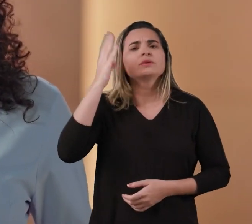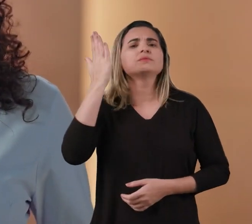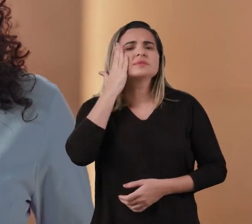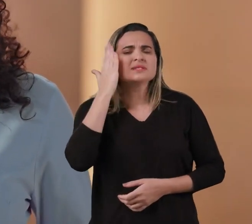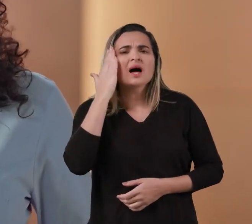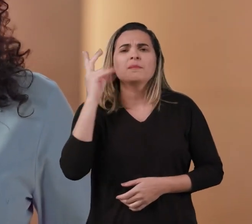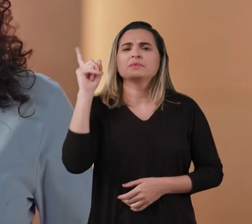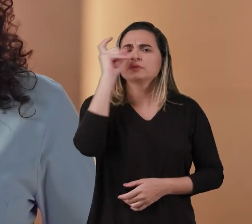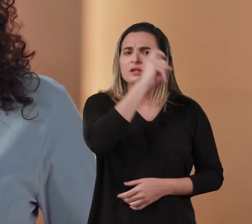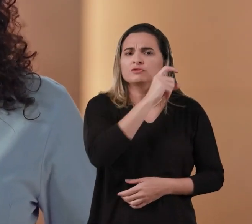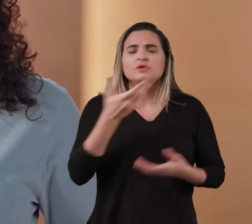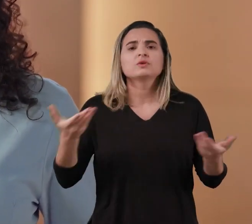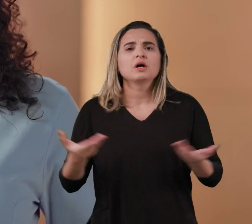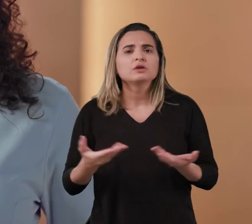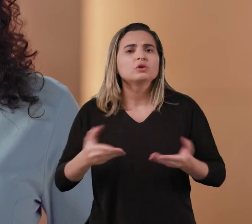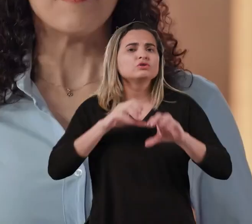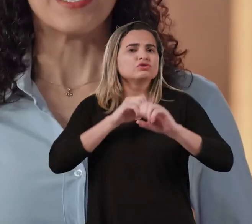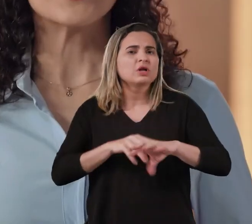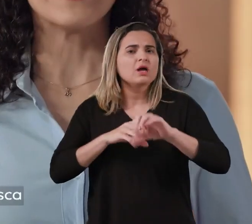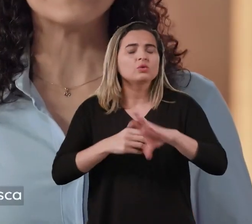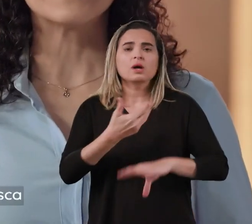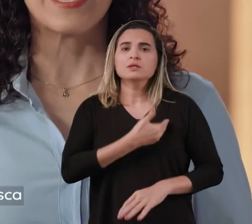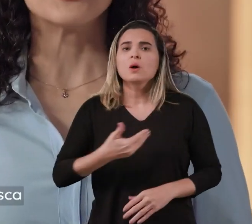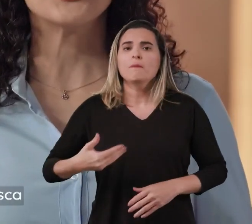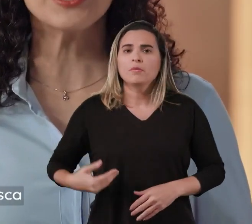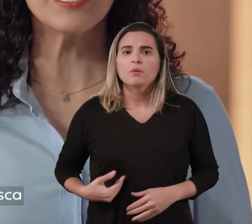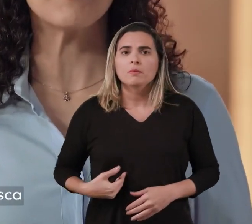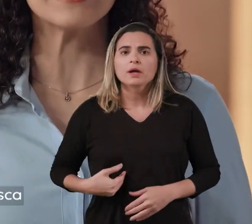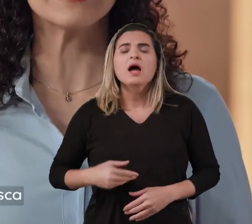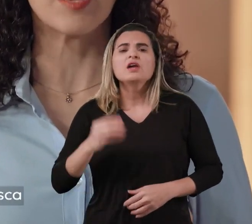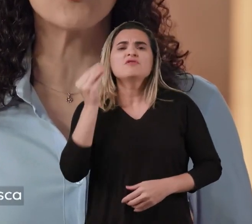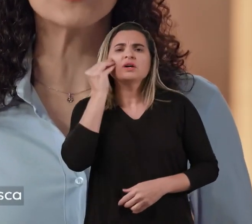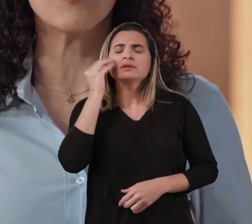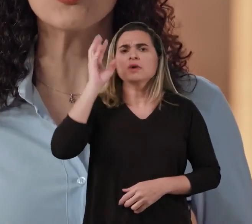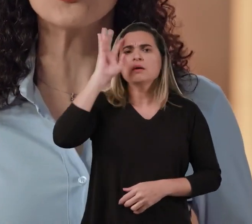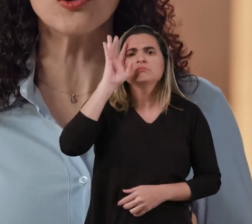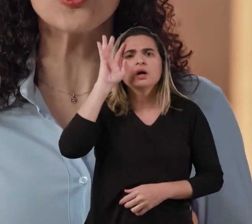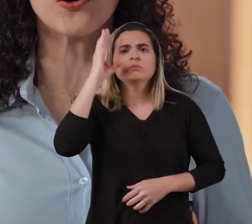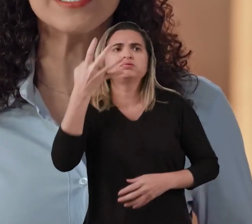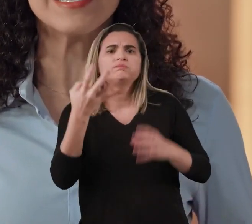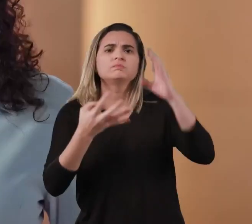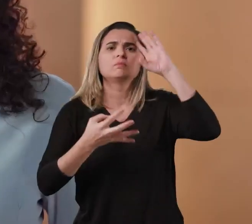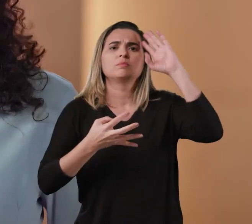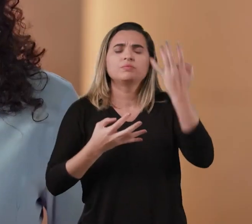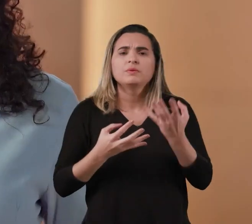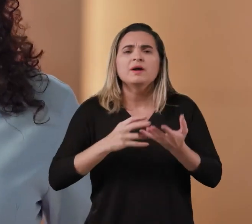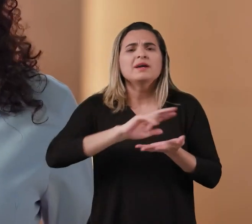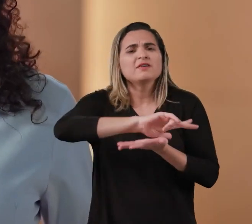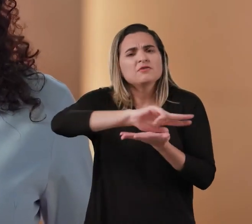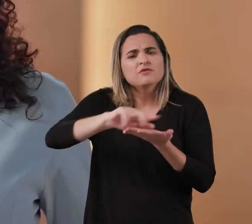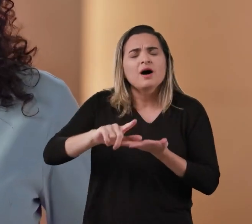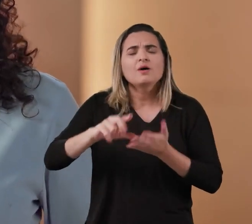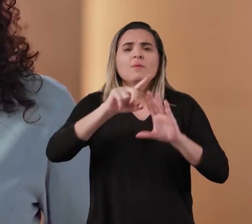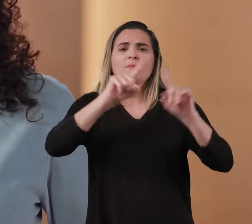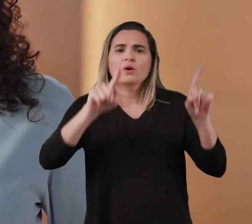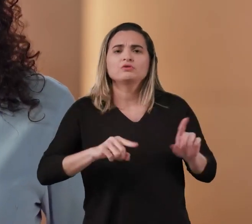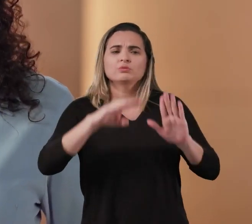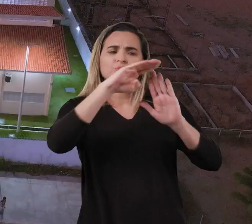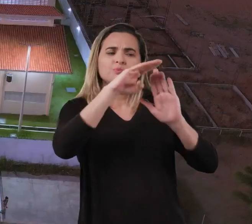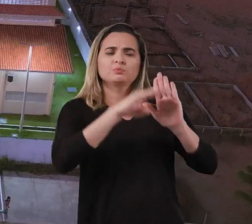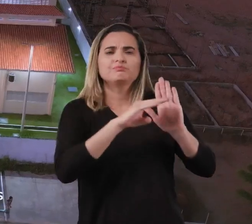dificuldades atuais da educação pública, mas vai entrar de cabeça na busca por soluções e tem vários